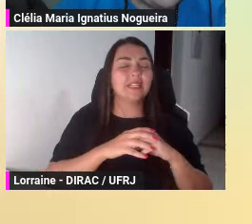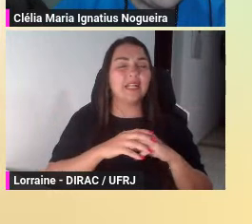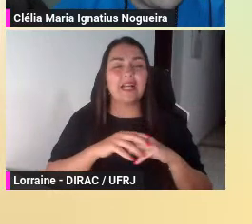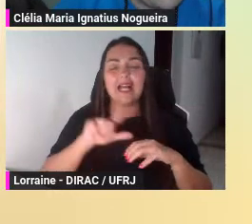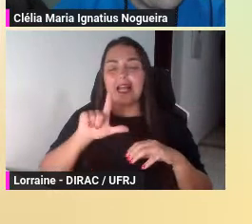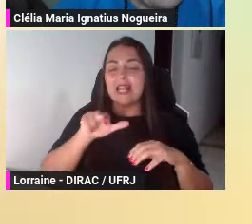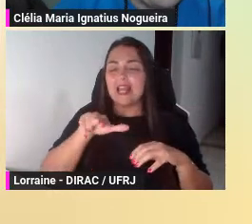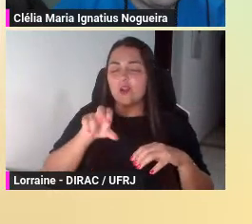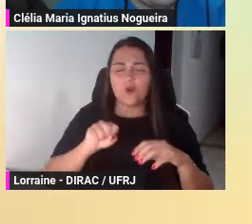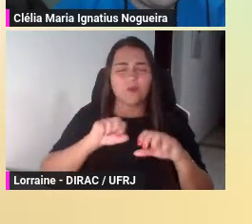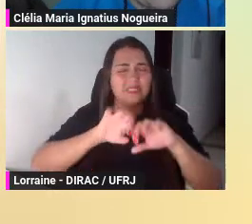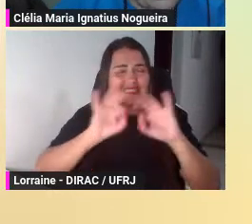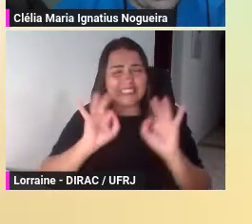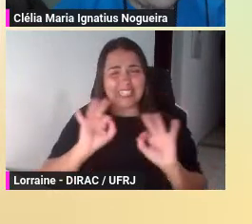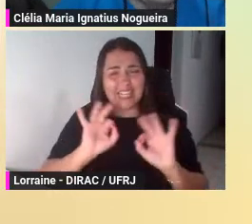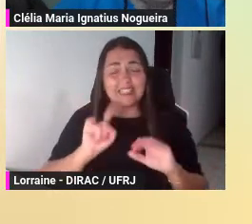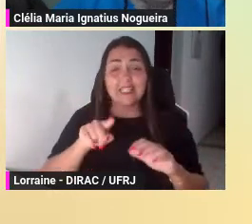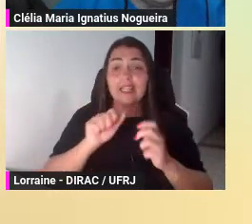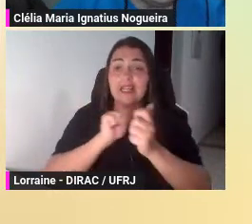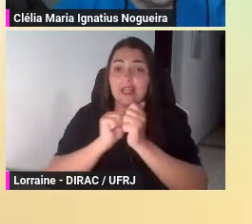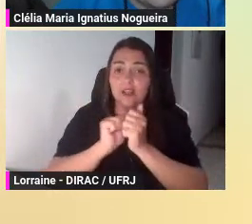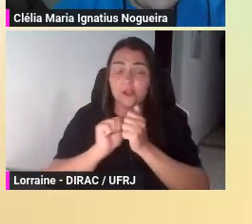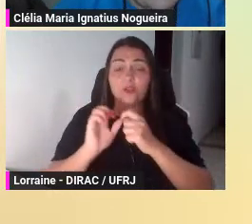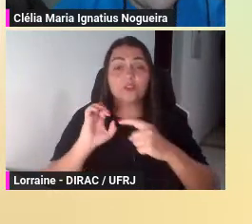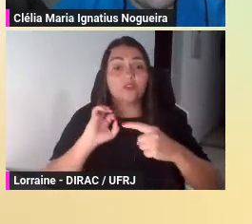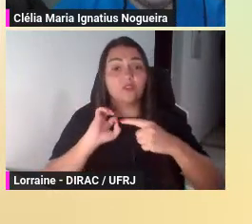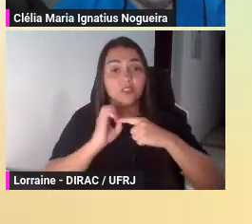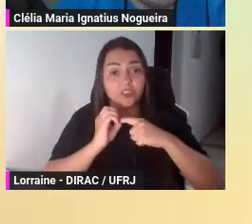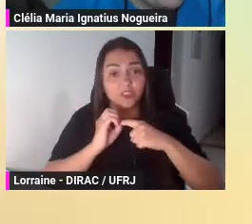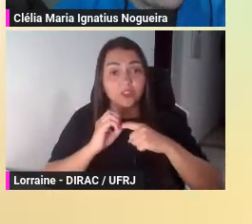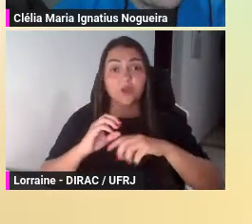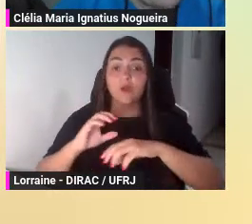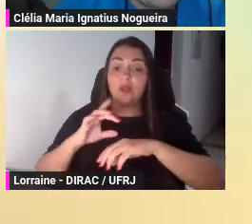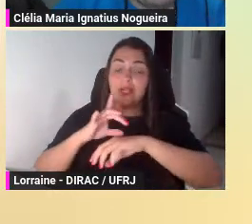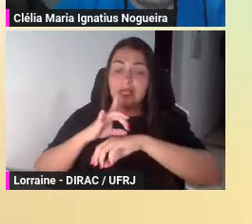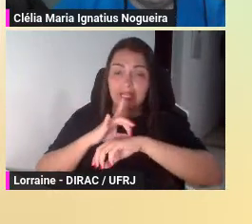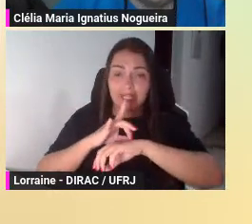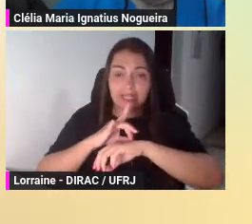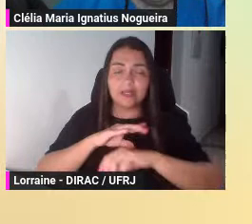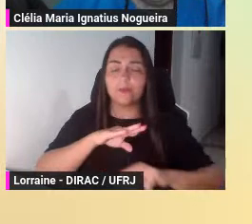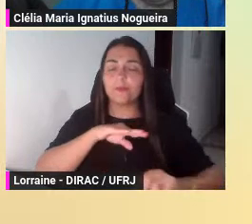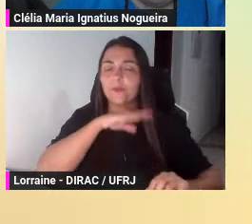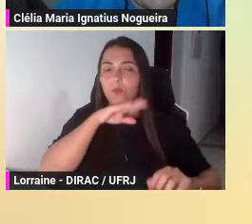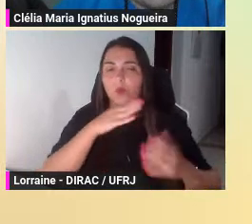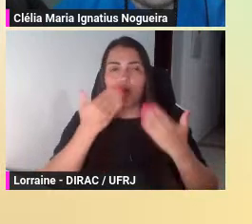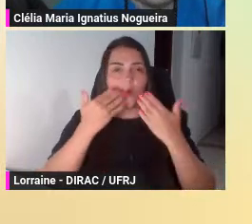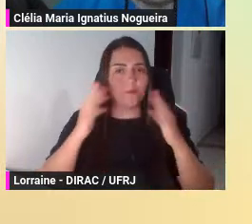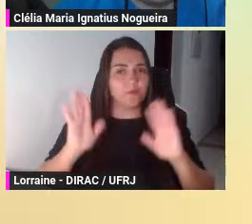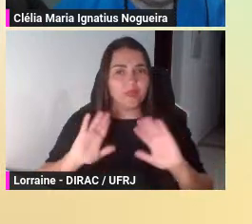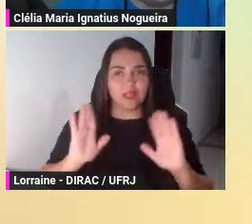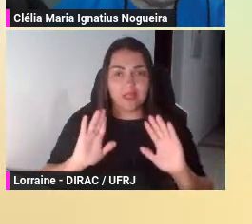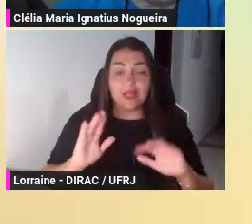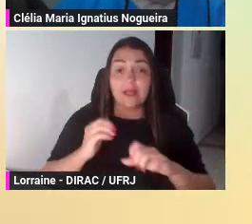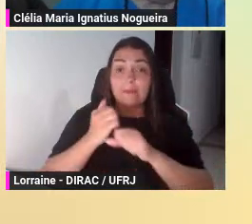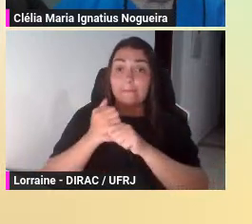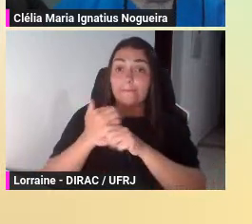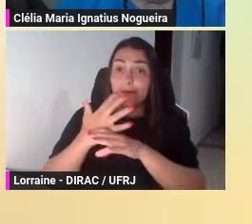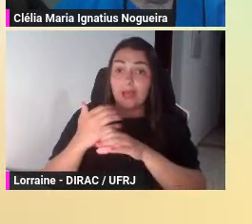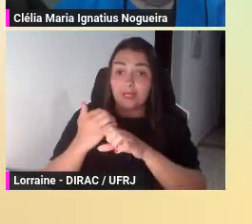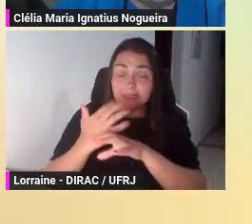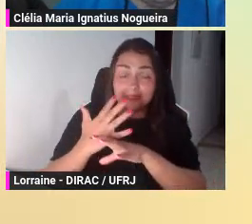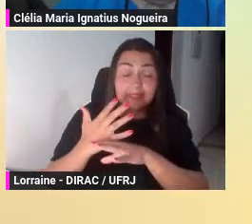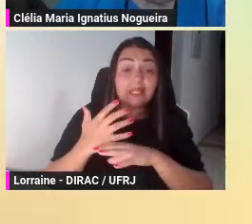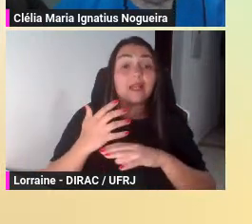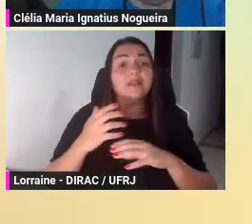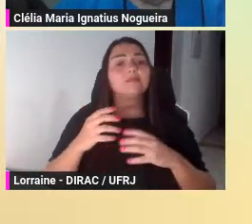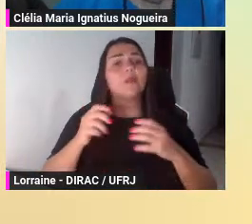nem nada. É arroz, feijão, carne, porco também não come, batata, ele come